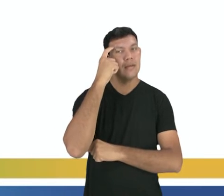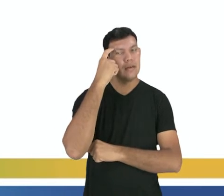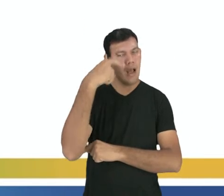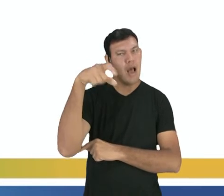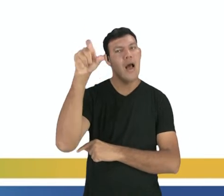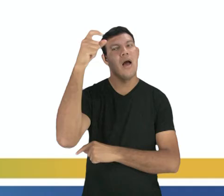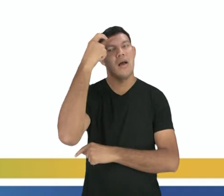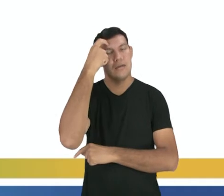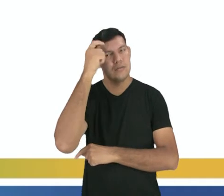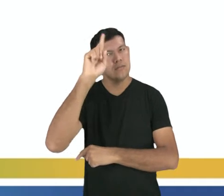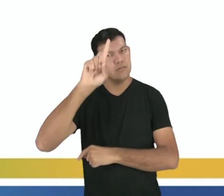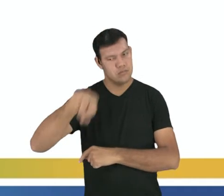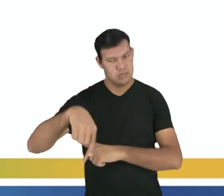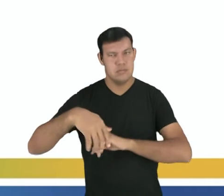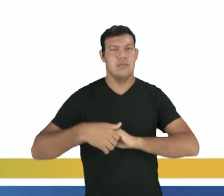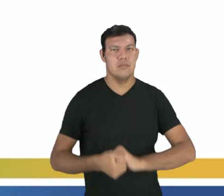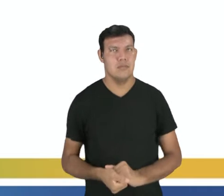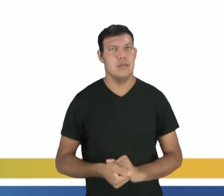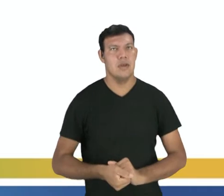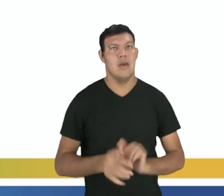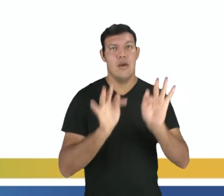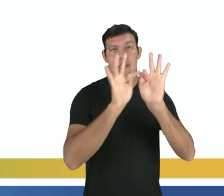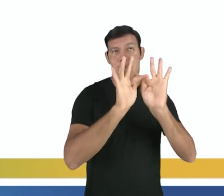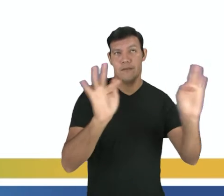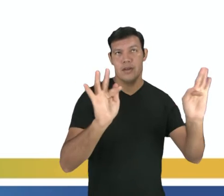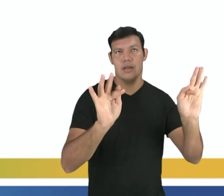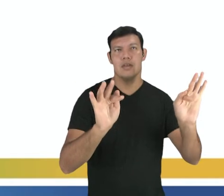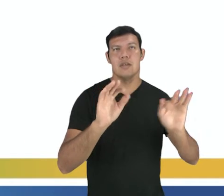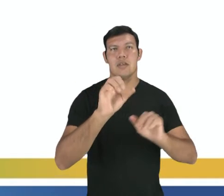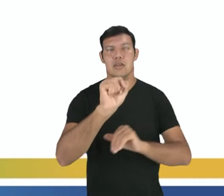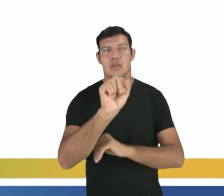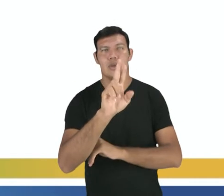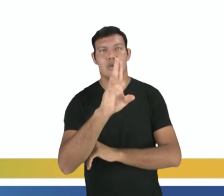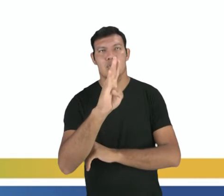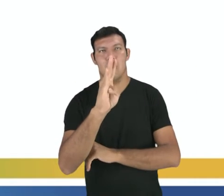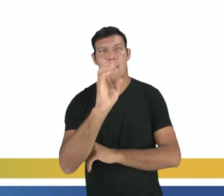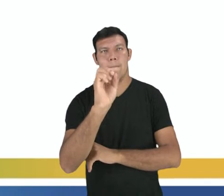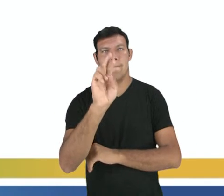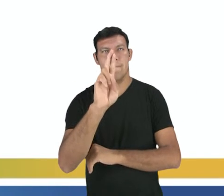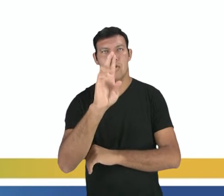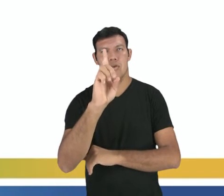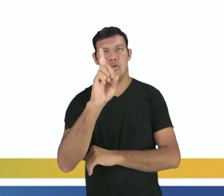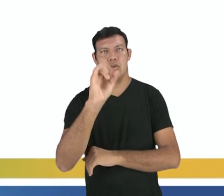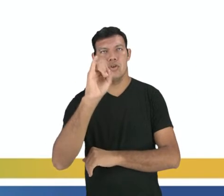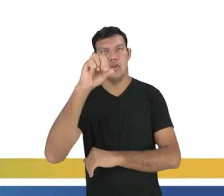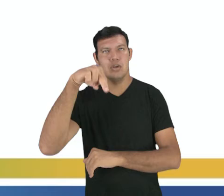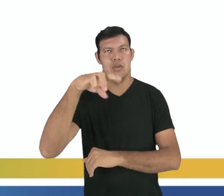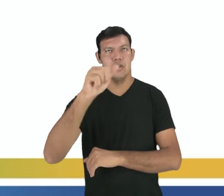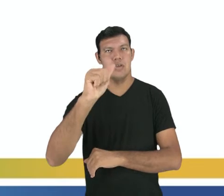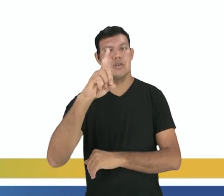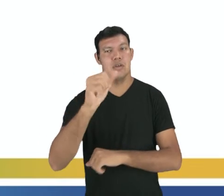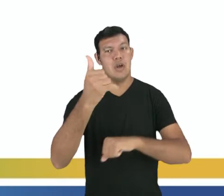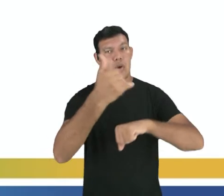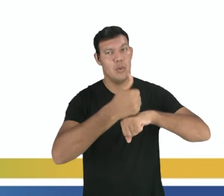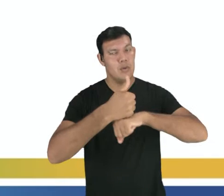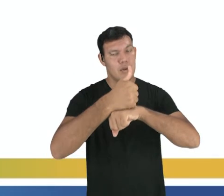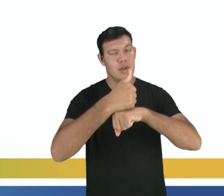ser racional. Então, essa oração subordinada, adjetiva, porque está qualificando ali o homem,